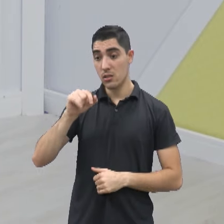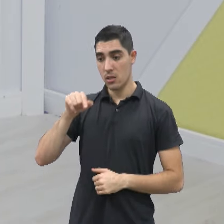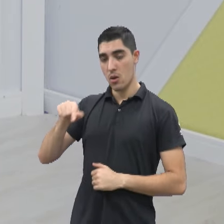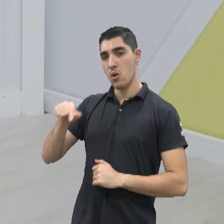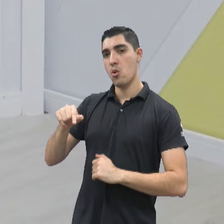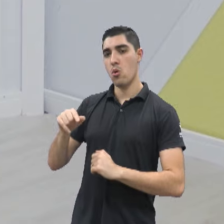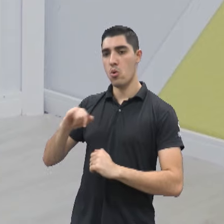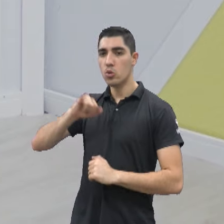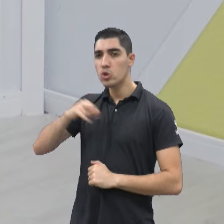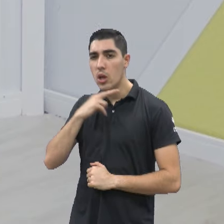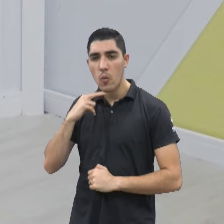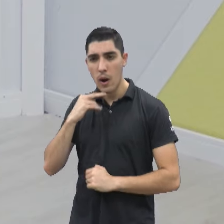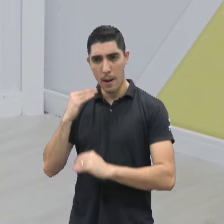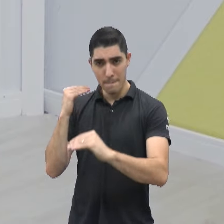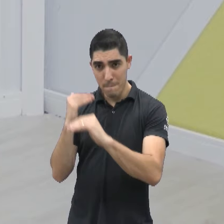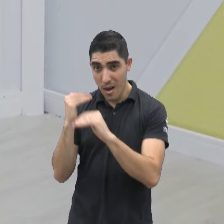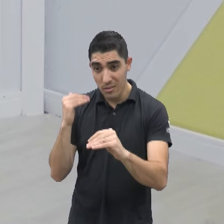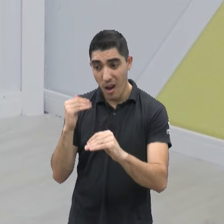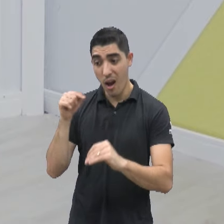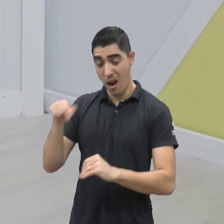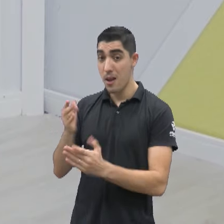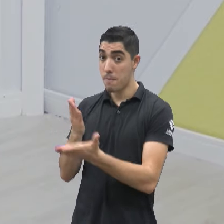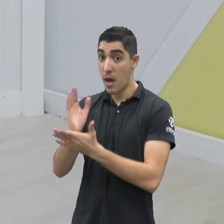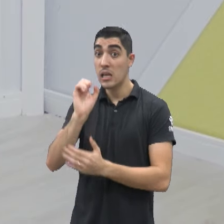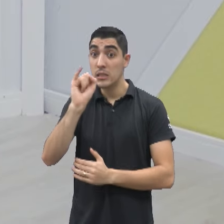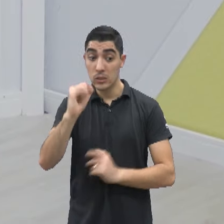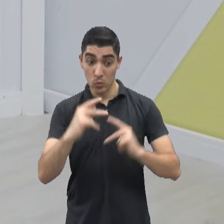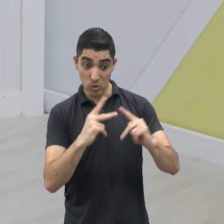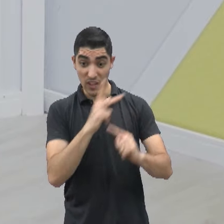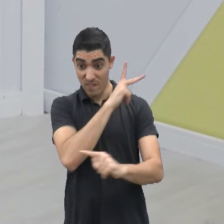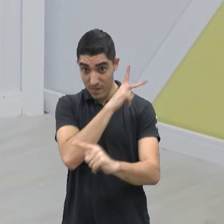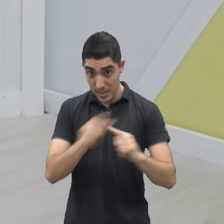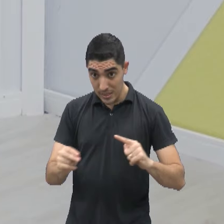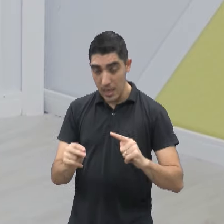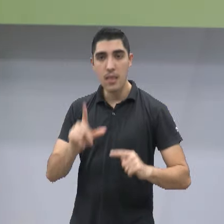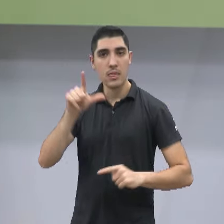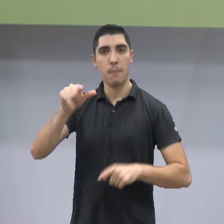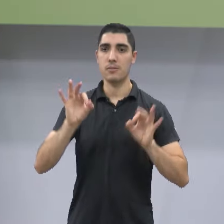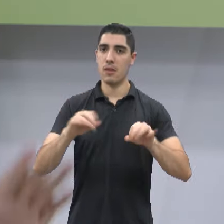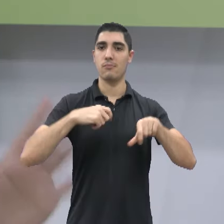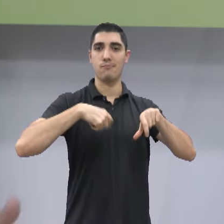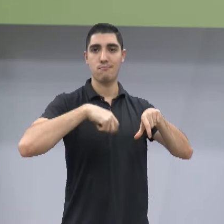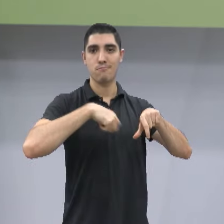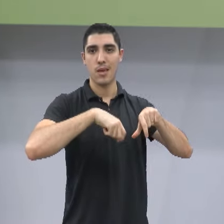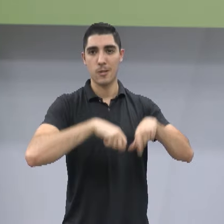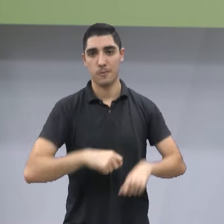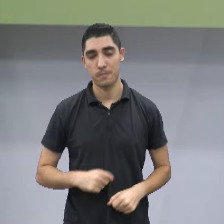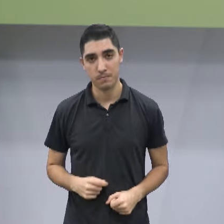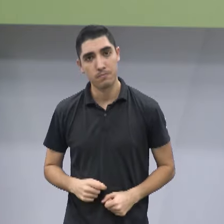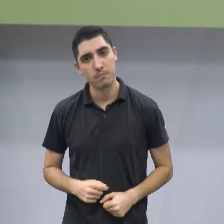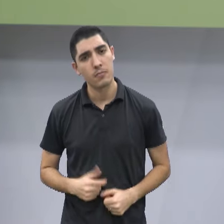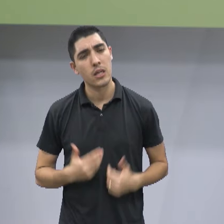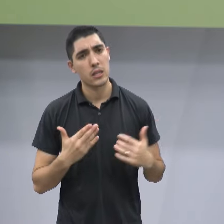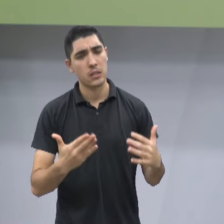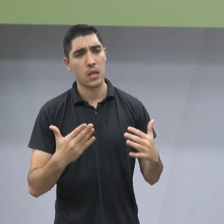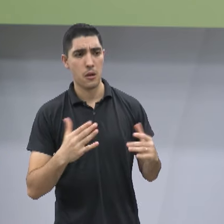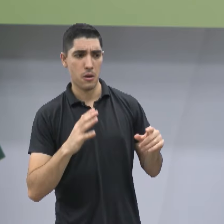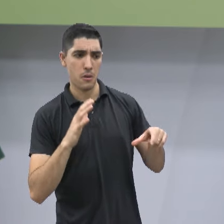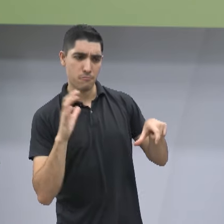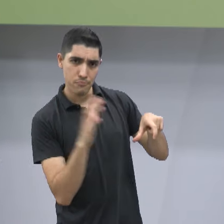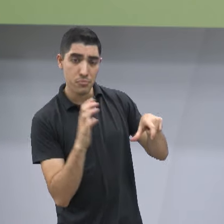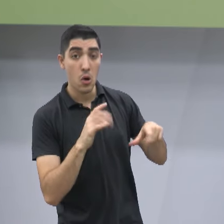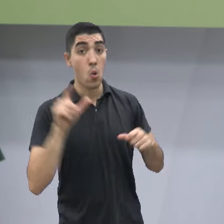qualquer placar leva a decisão para os pênaltis, não tem prorrogação, é decisão nos pênaltis. É, volume maior, pero no múltiplo, porque o Murilo lá,